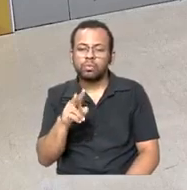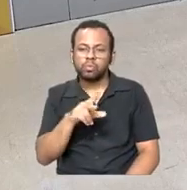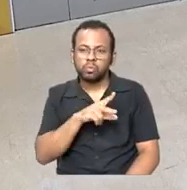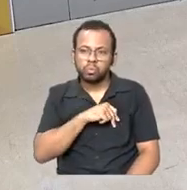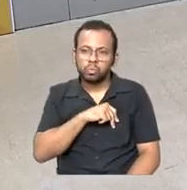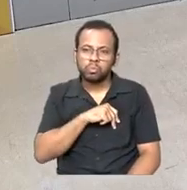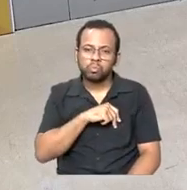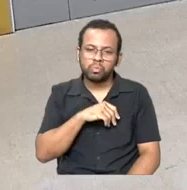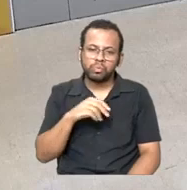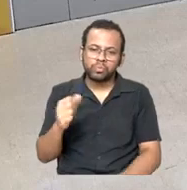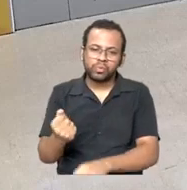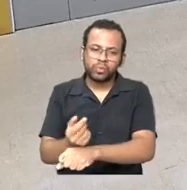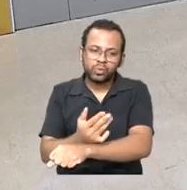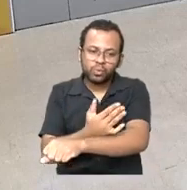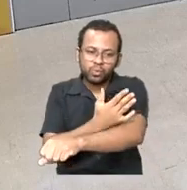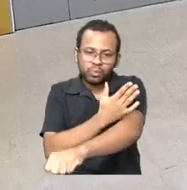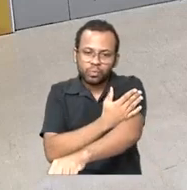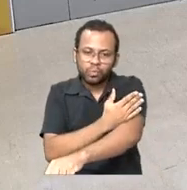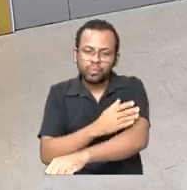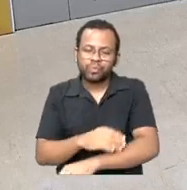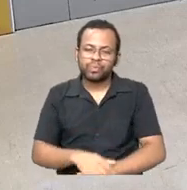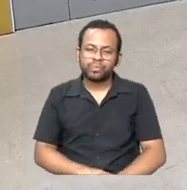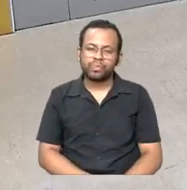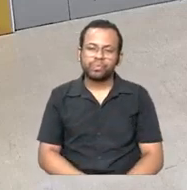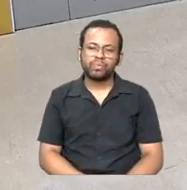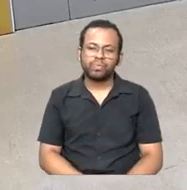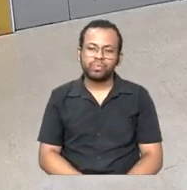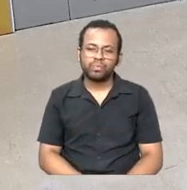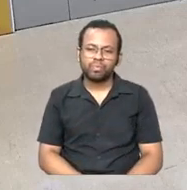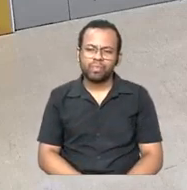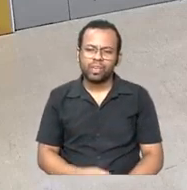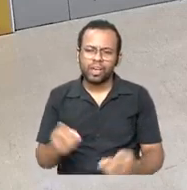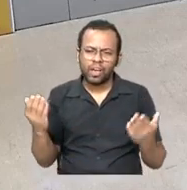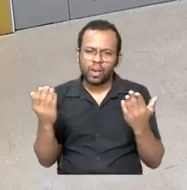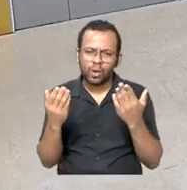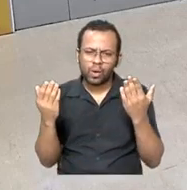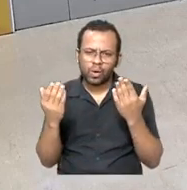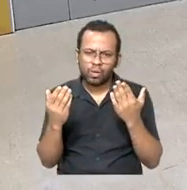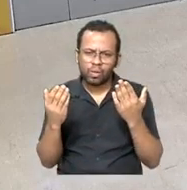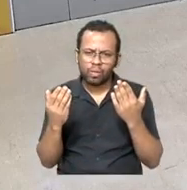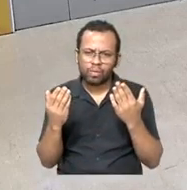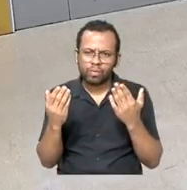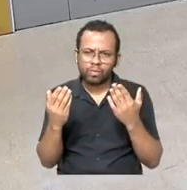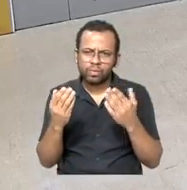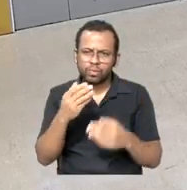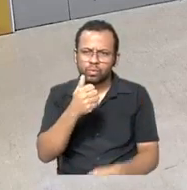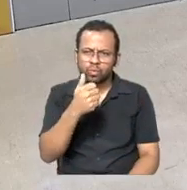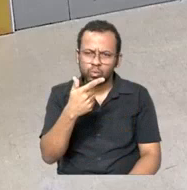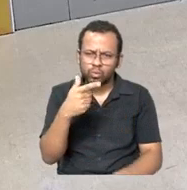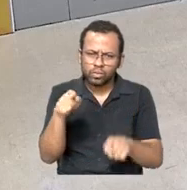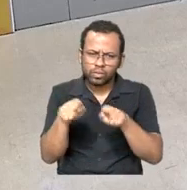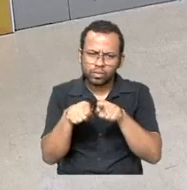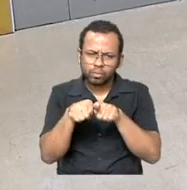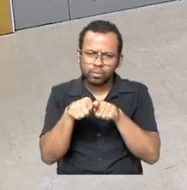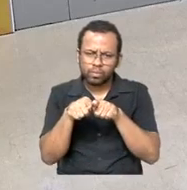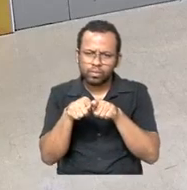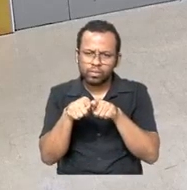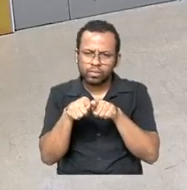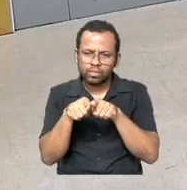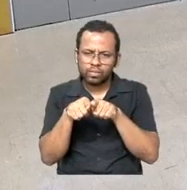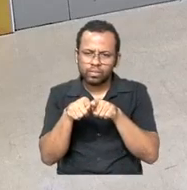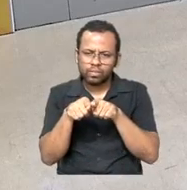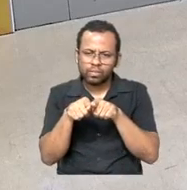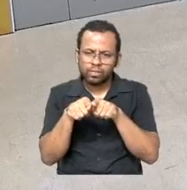bacana tá emocionante ai ai ai ai ai ai ai Será que agora o 12 também rima com a